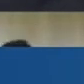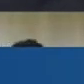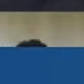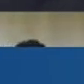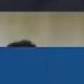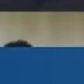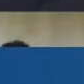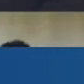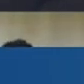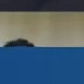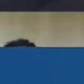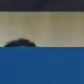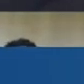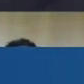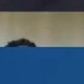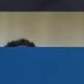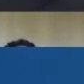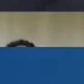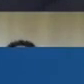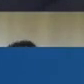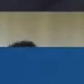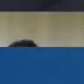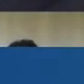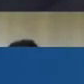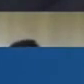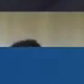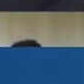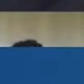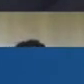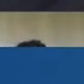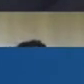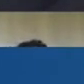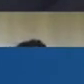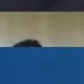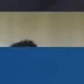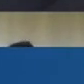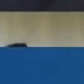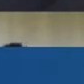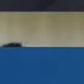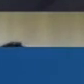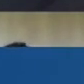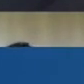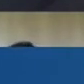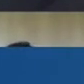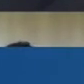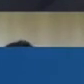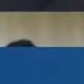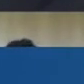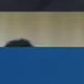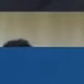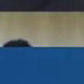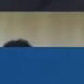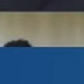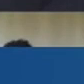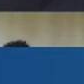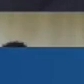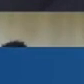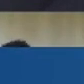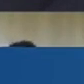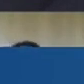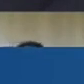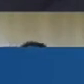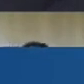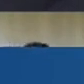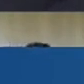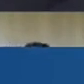Tá. A pergunta do colega é sobre uma possível falha na Polícia Civil. Eu gostaria de me aprofundar melhor para